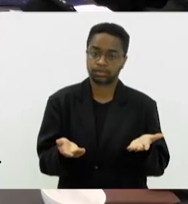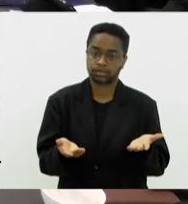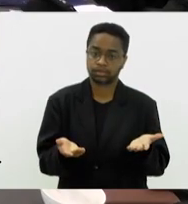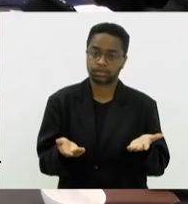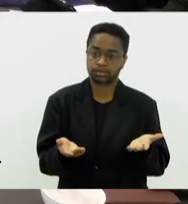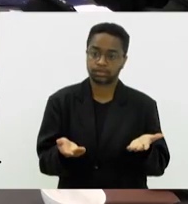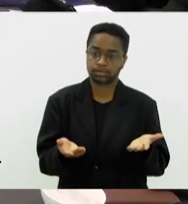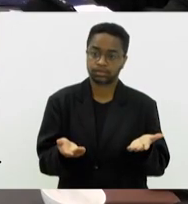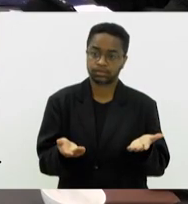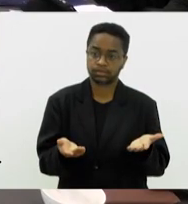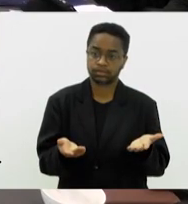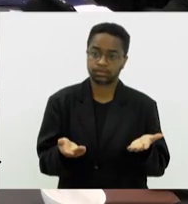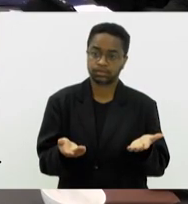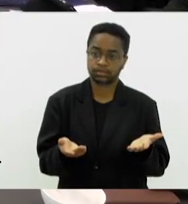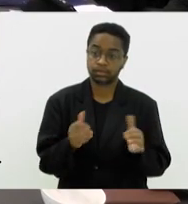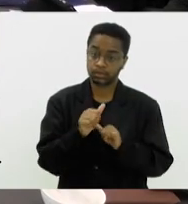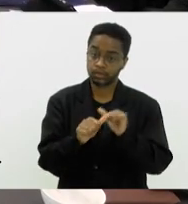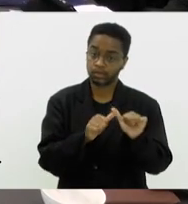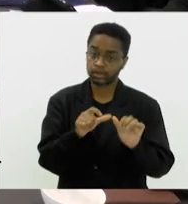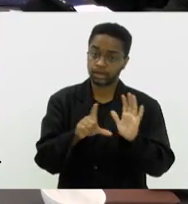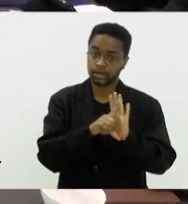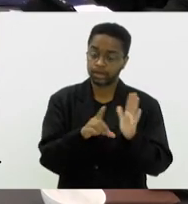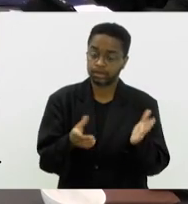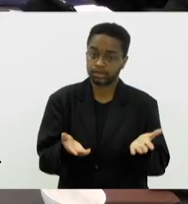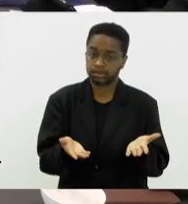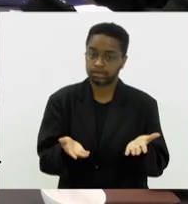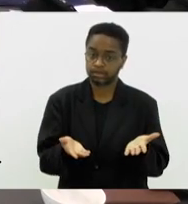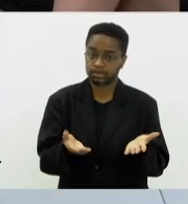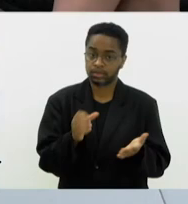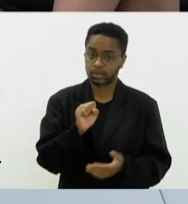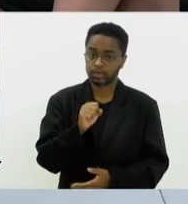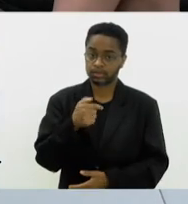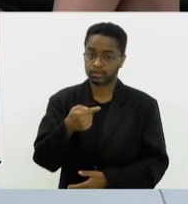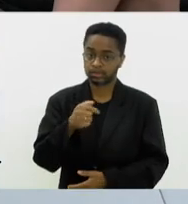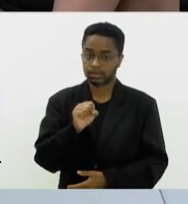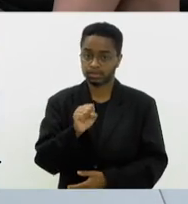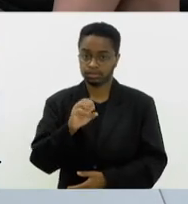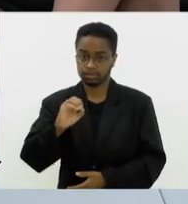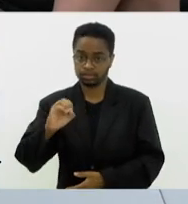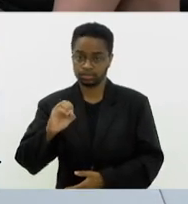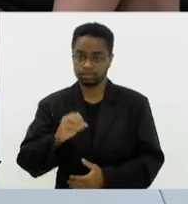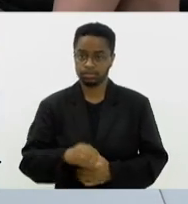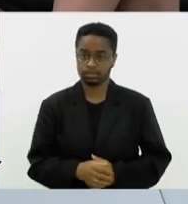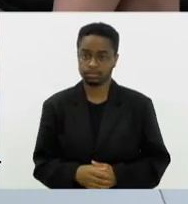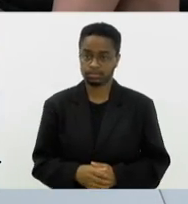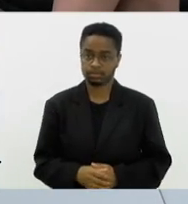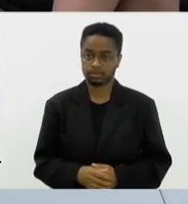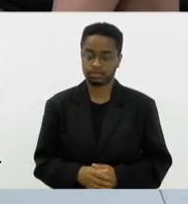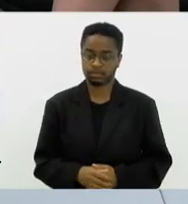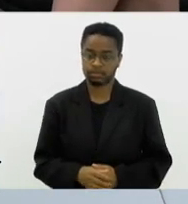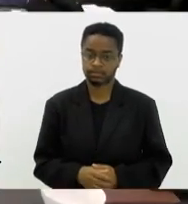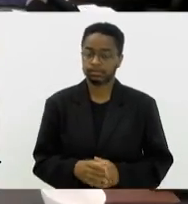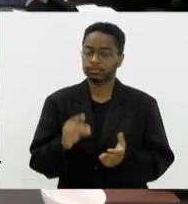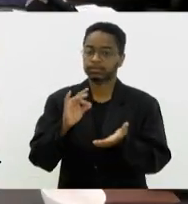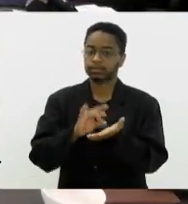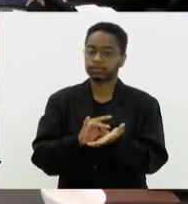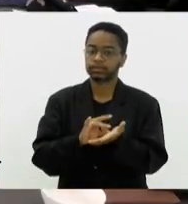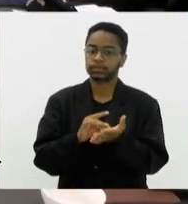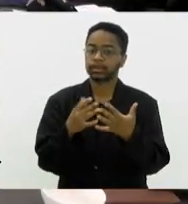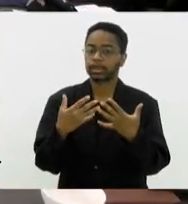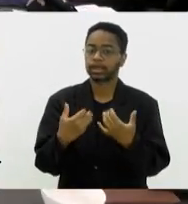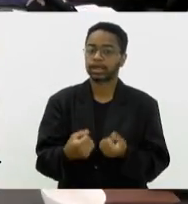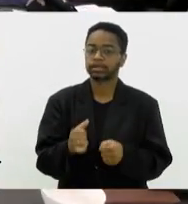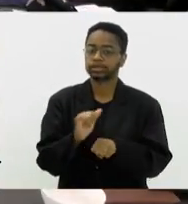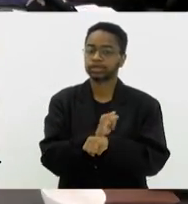Ele está alterando lei, deputado? Está alterando a lei. 8780. Na verdade, ele está adotando uma tática que é o